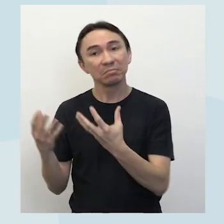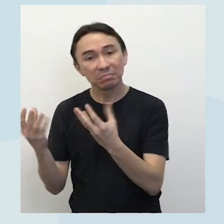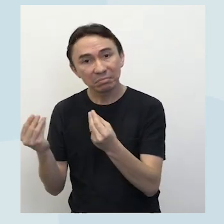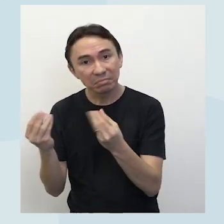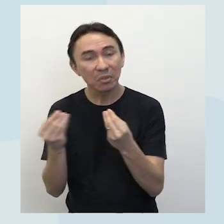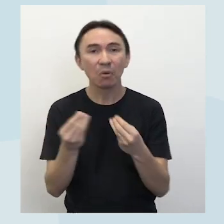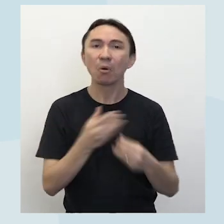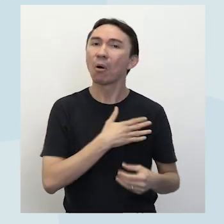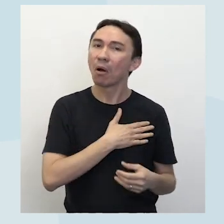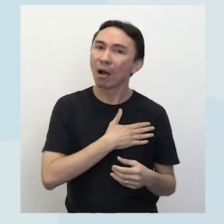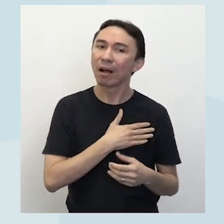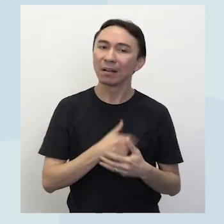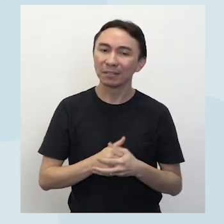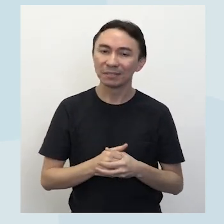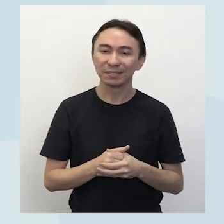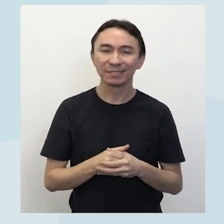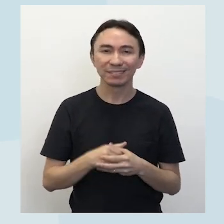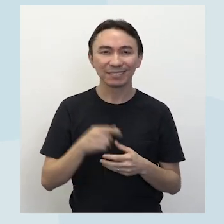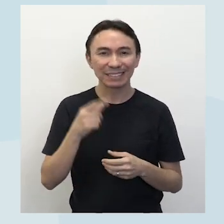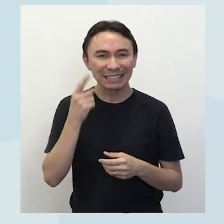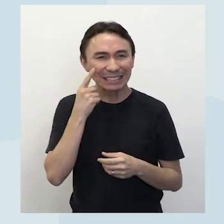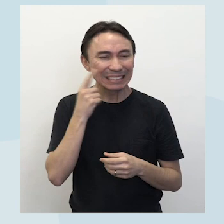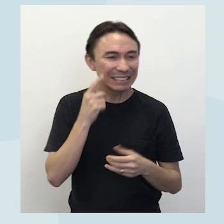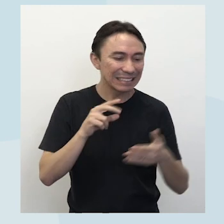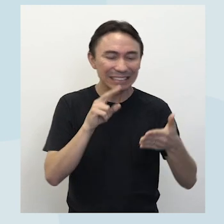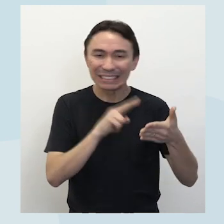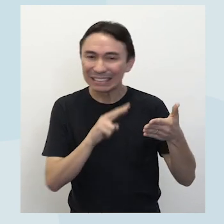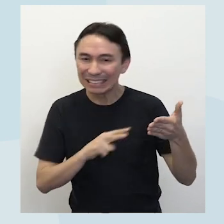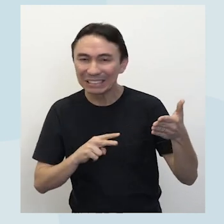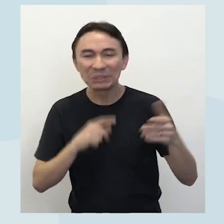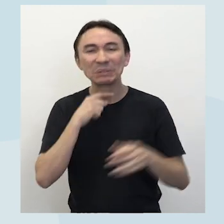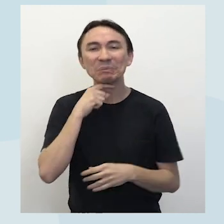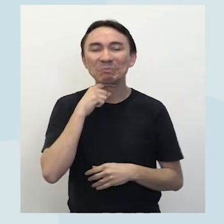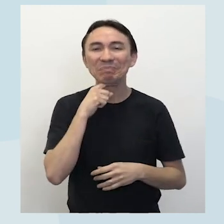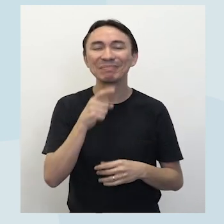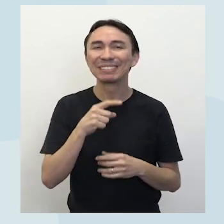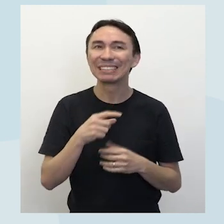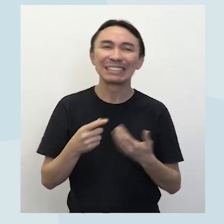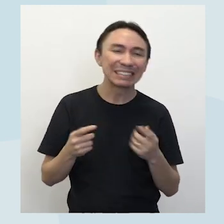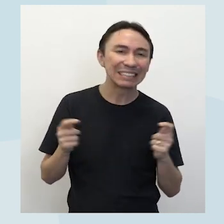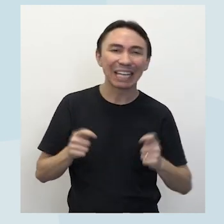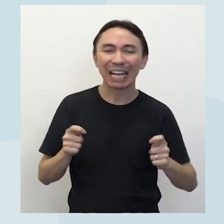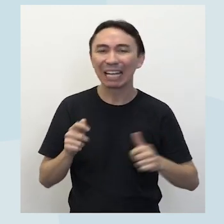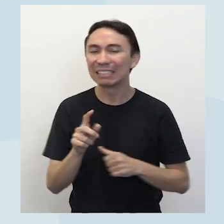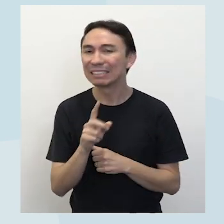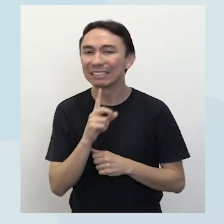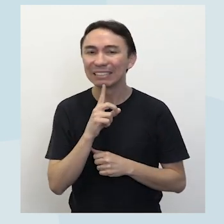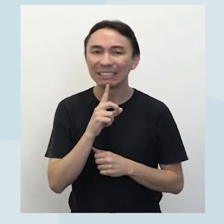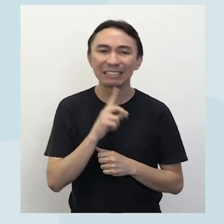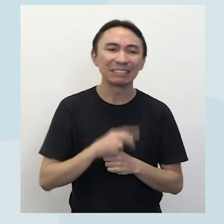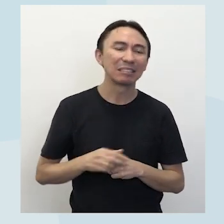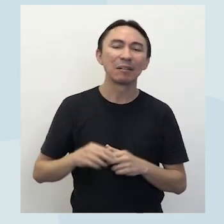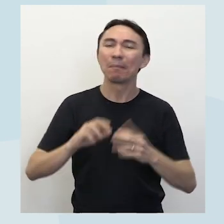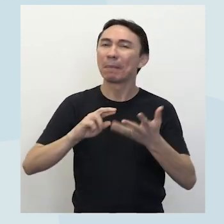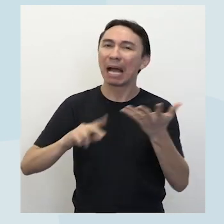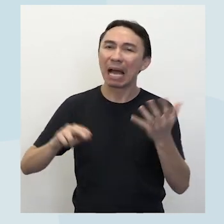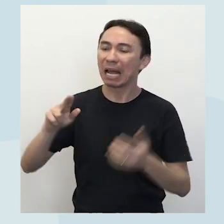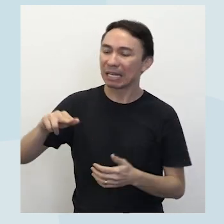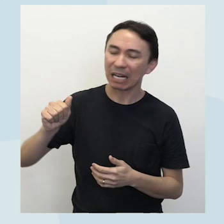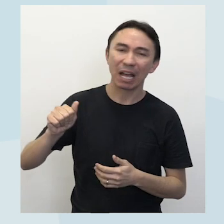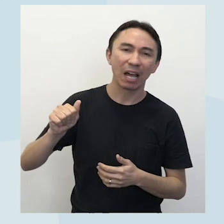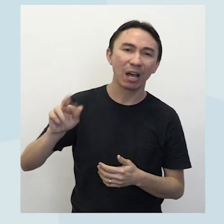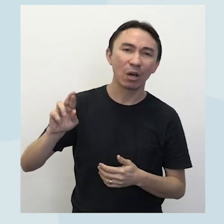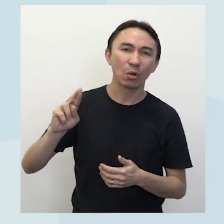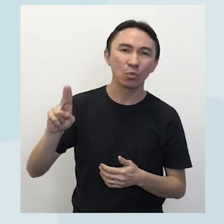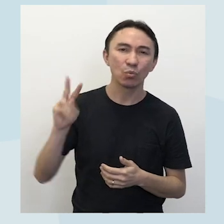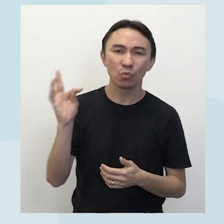no Vamos conseguir ler, Nossa, será? One Piece. Que missão, hein, Mauro? Naruto.